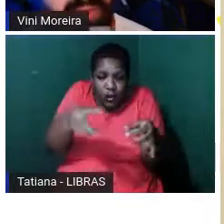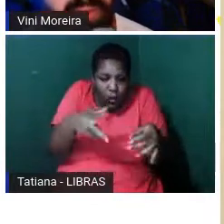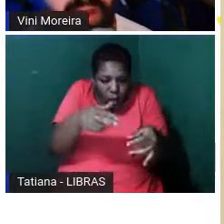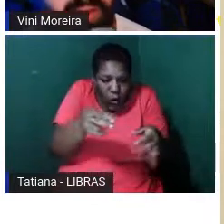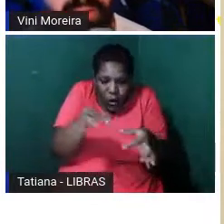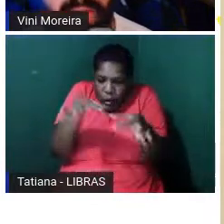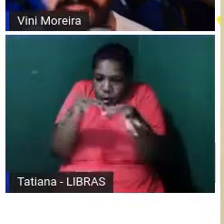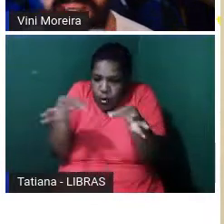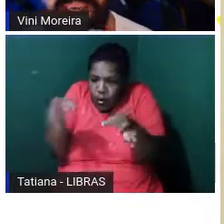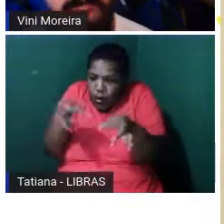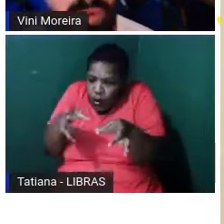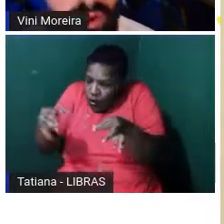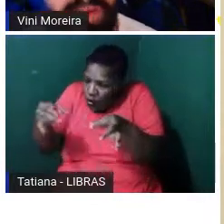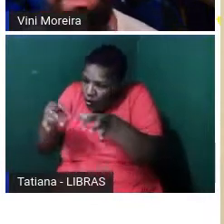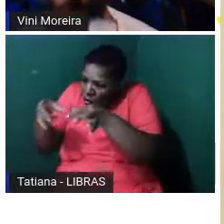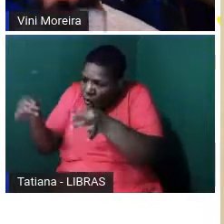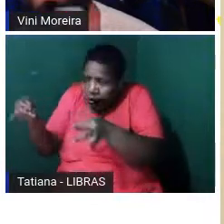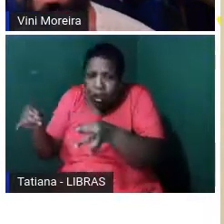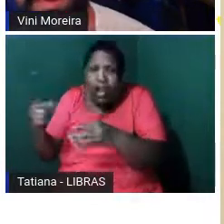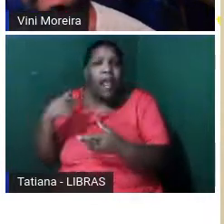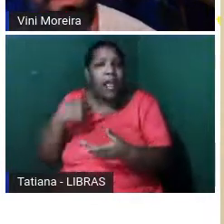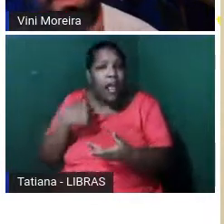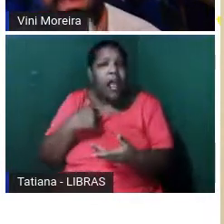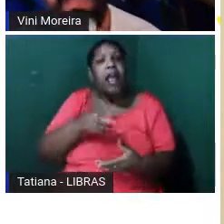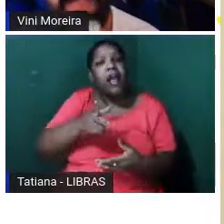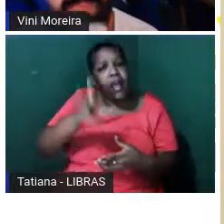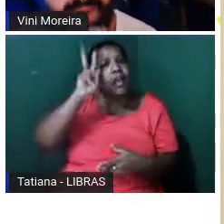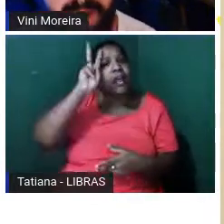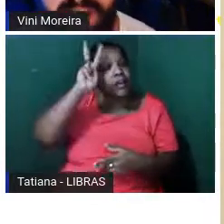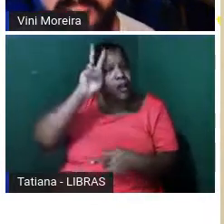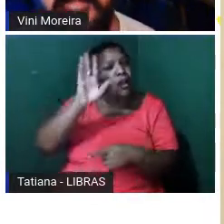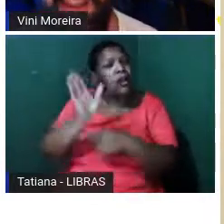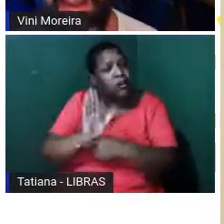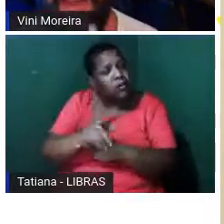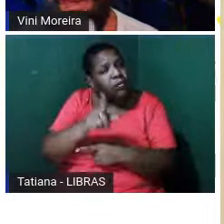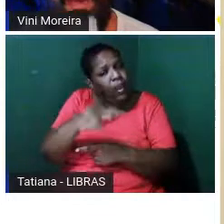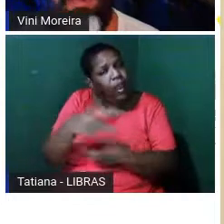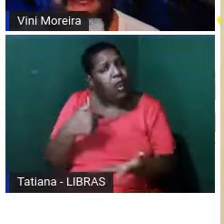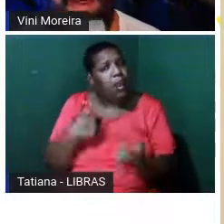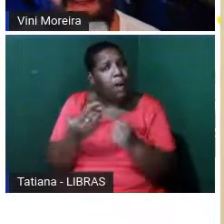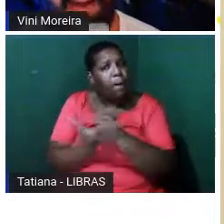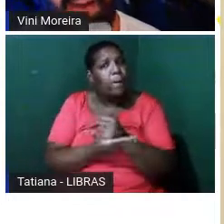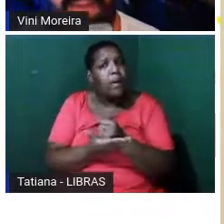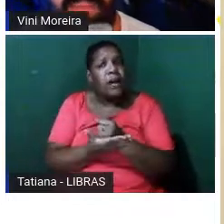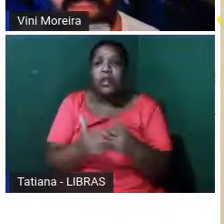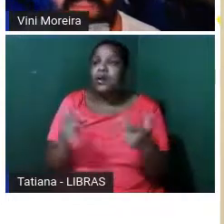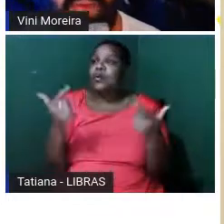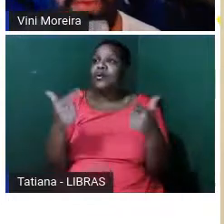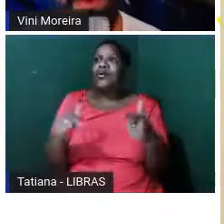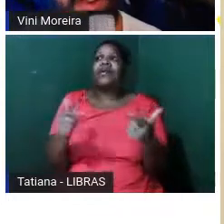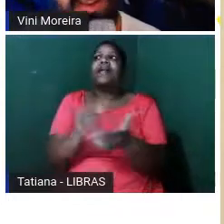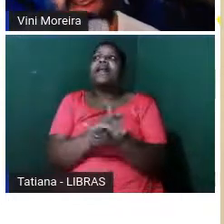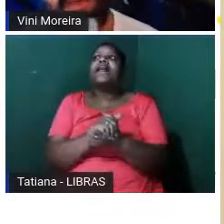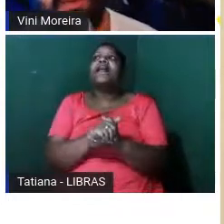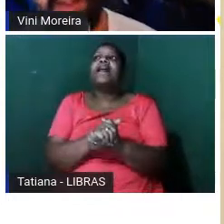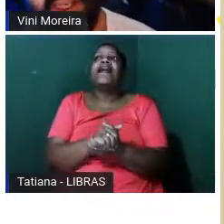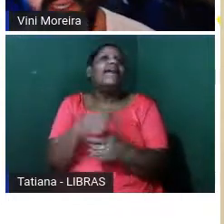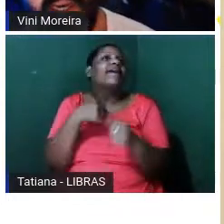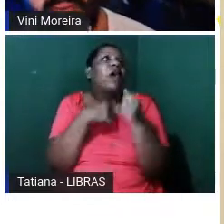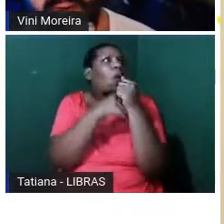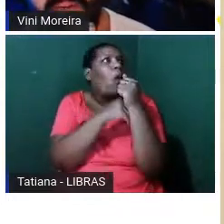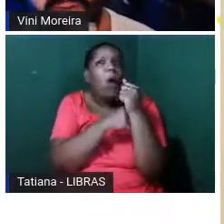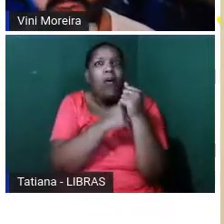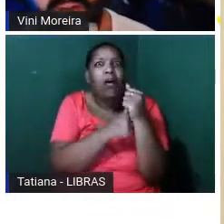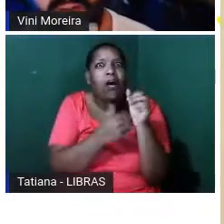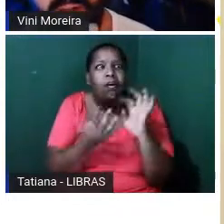eles continuavam e a história do cinema se pautam isso aí e não tem muito segredo